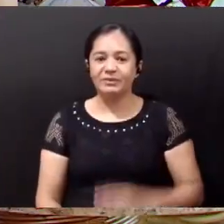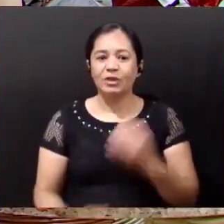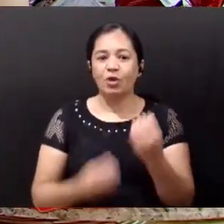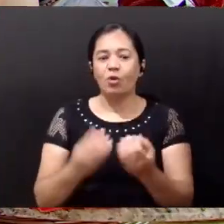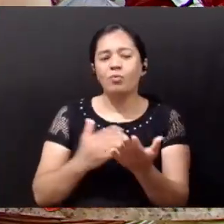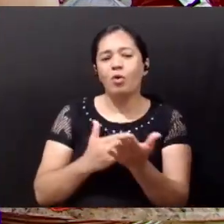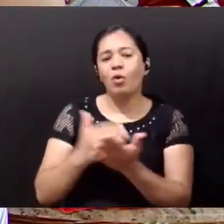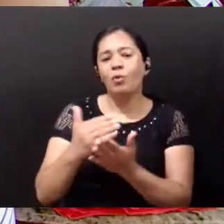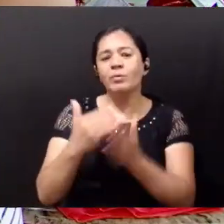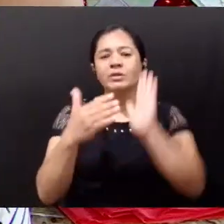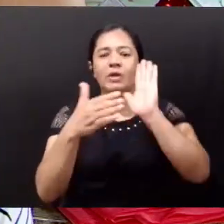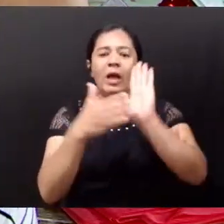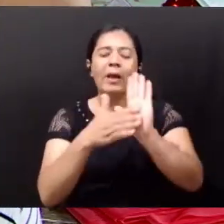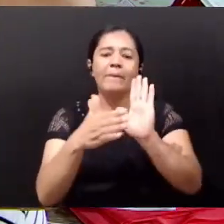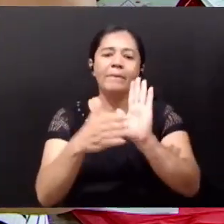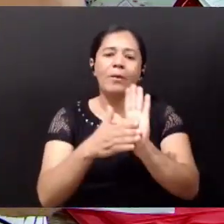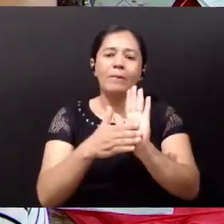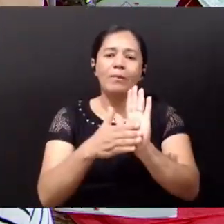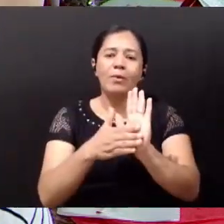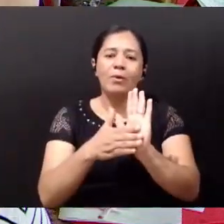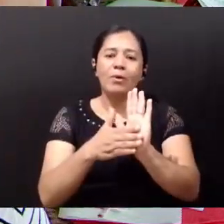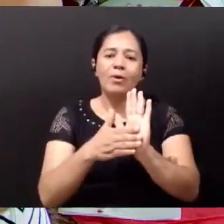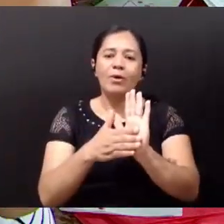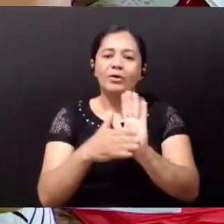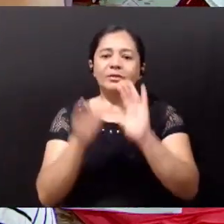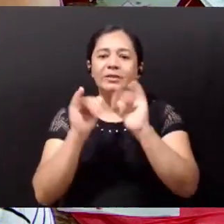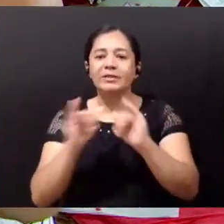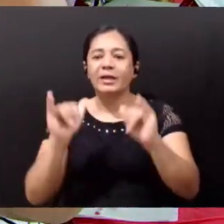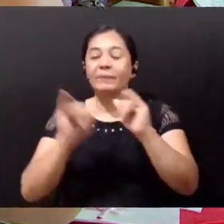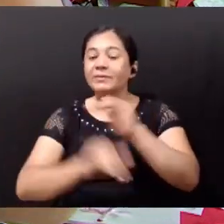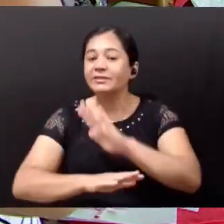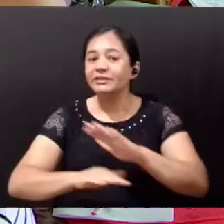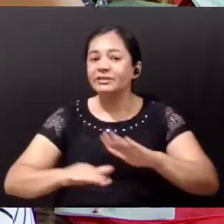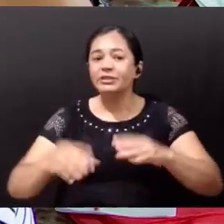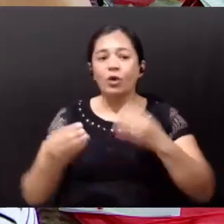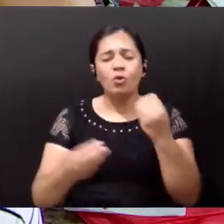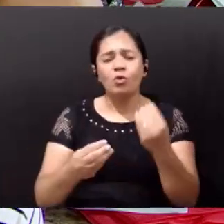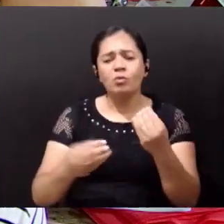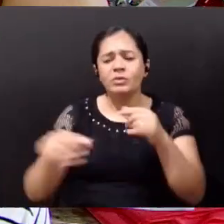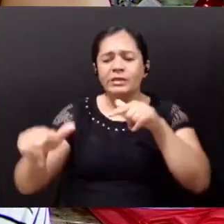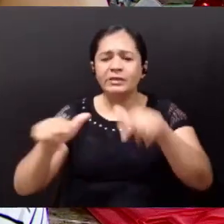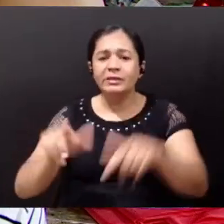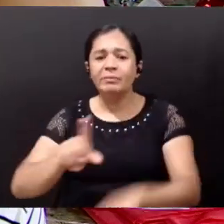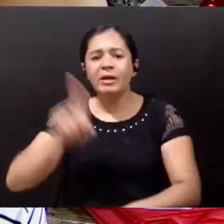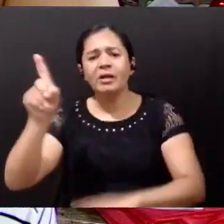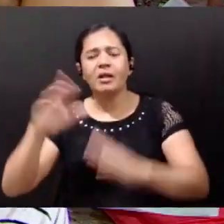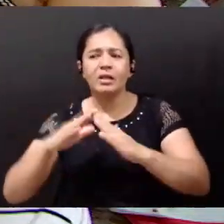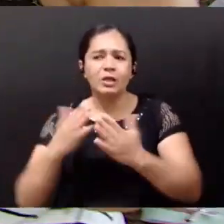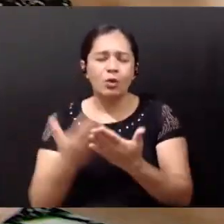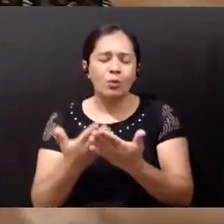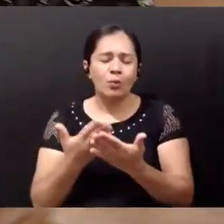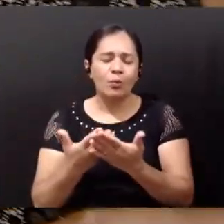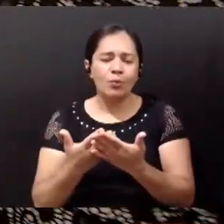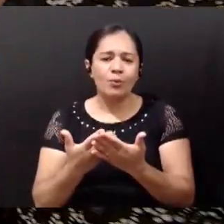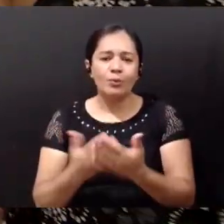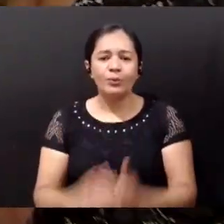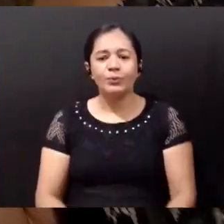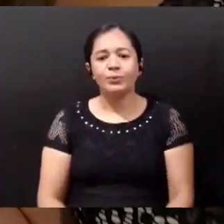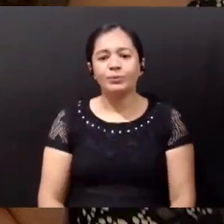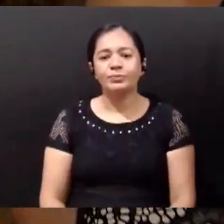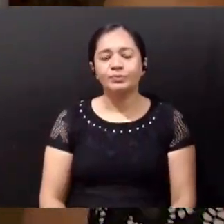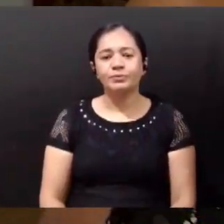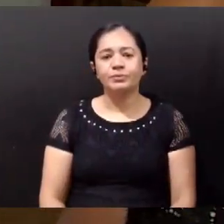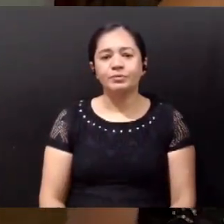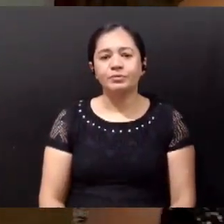levar essa mensagem das crianças e como isso é trabalhado lá na escola? Bom, a Escola